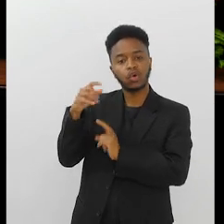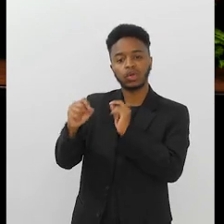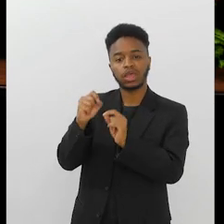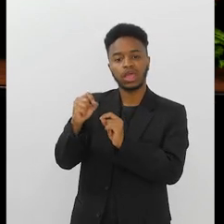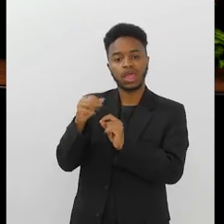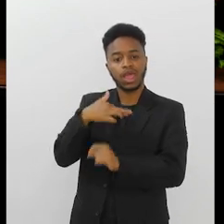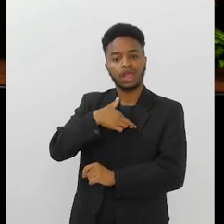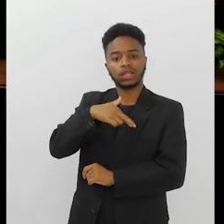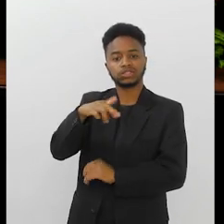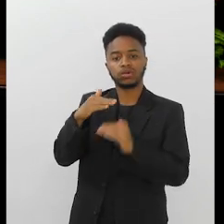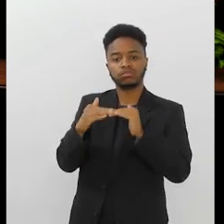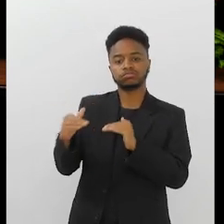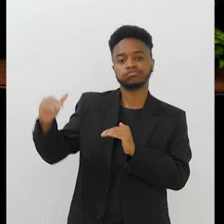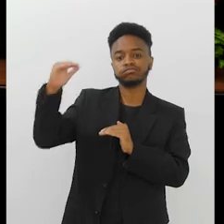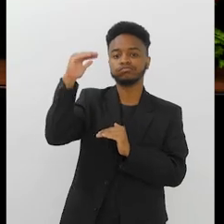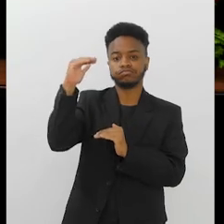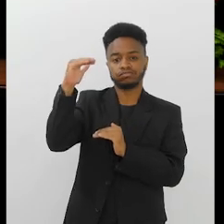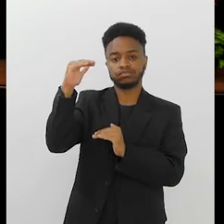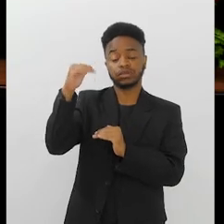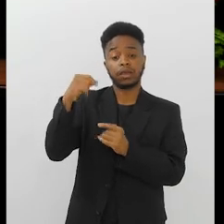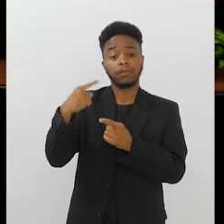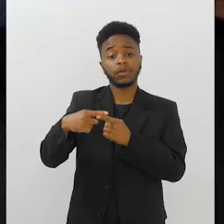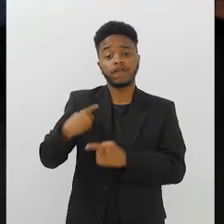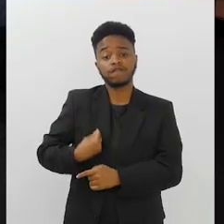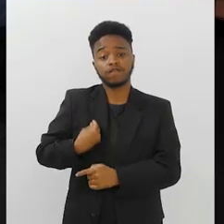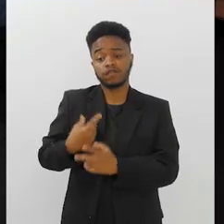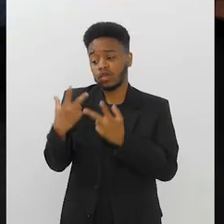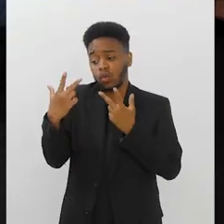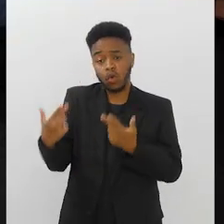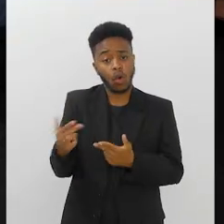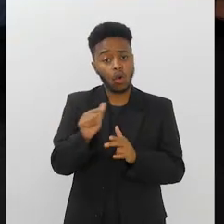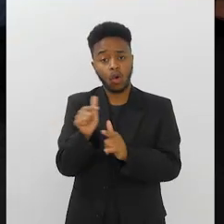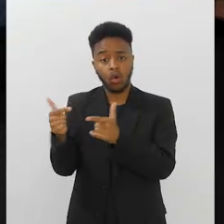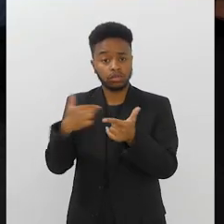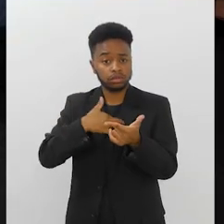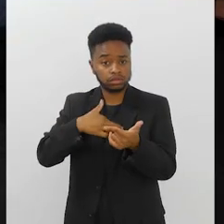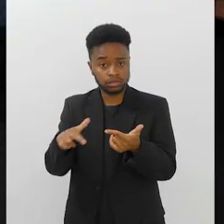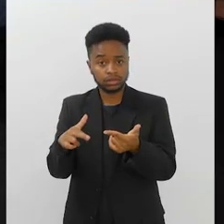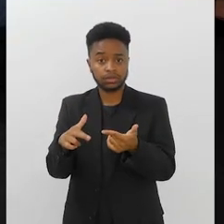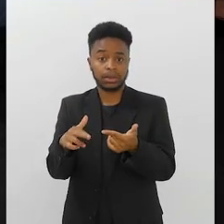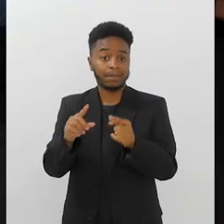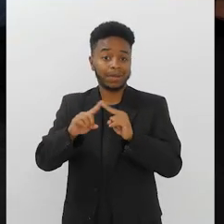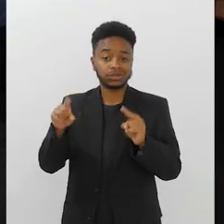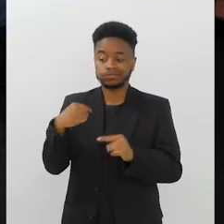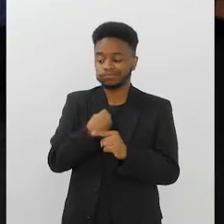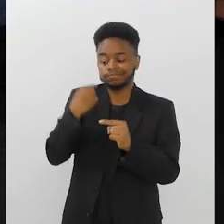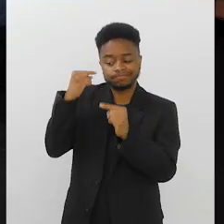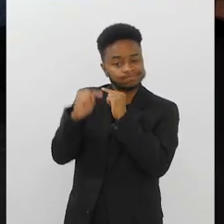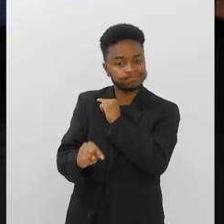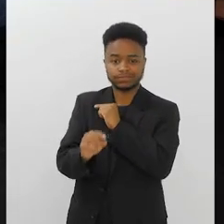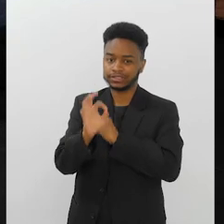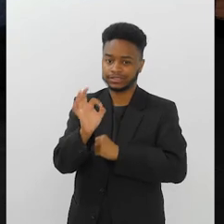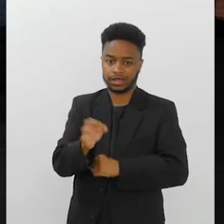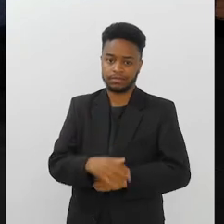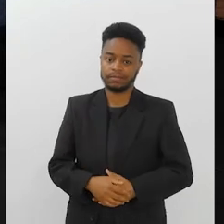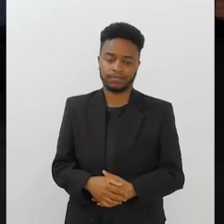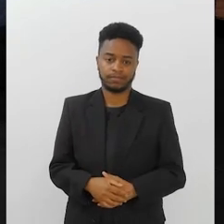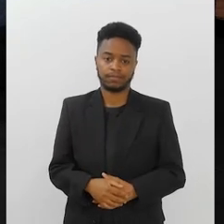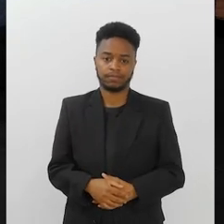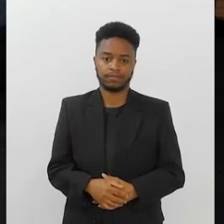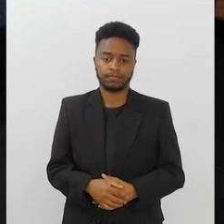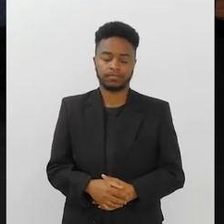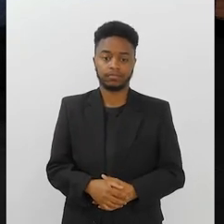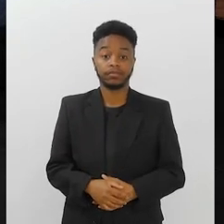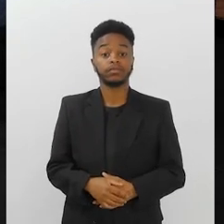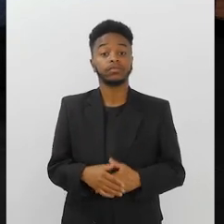influenciado por umas religiões dominantes a gente acaba vivendo a mesma a vida dessas religiões quanto não somos isso entende